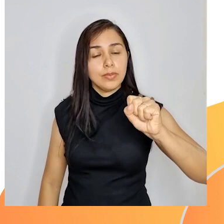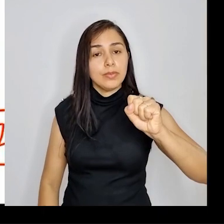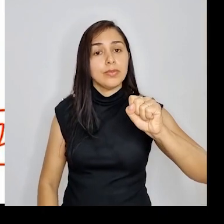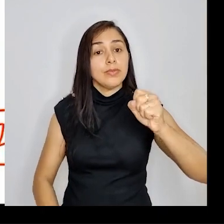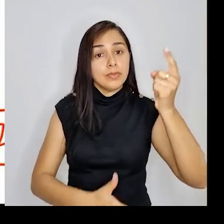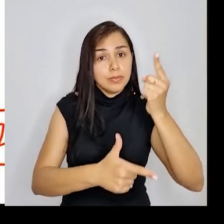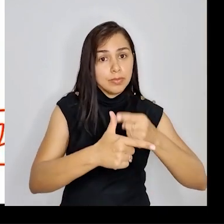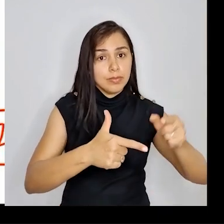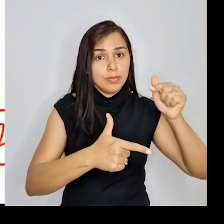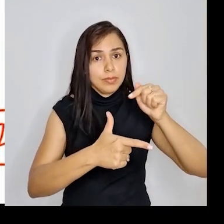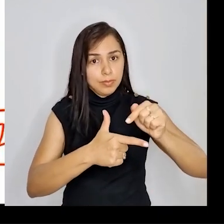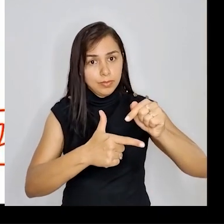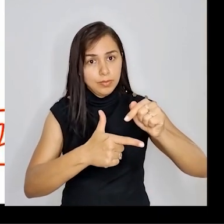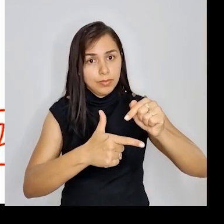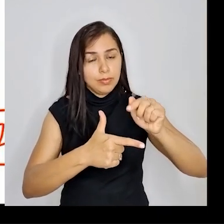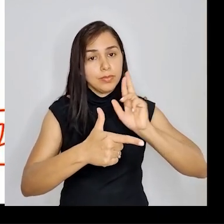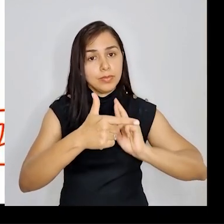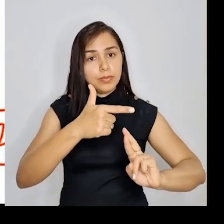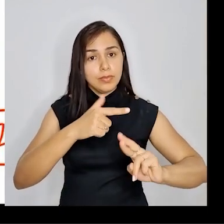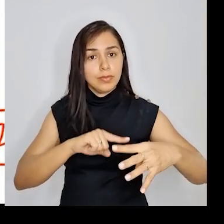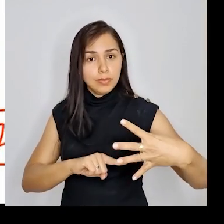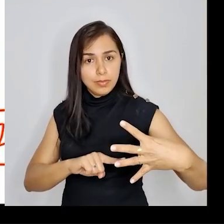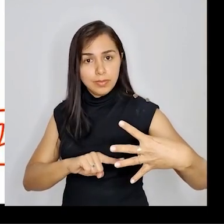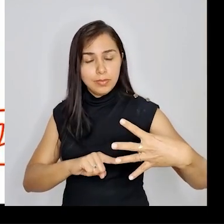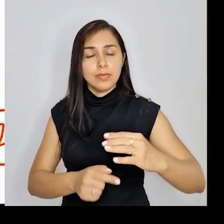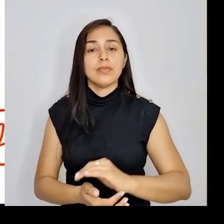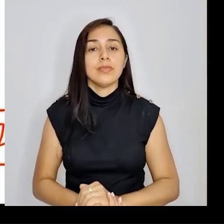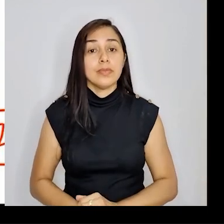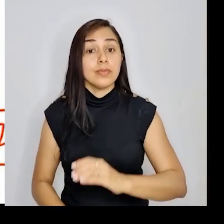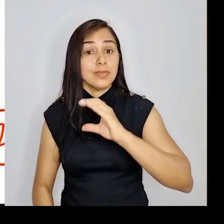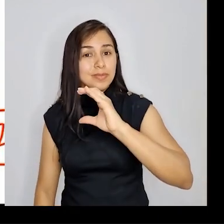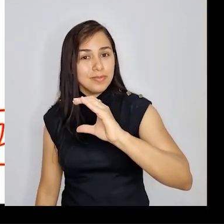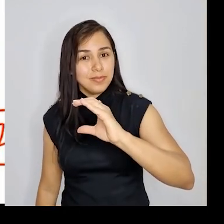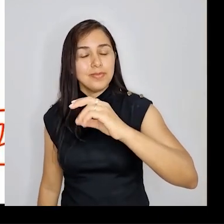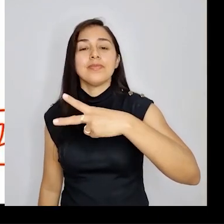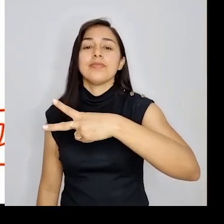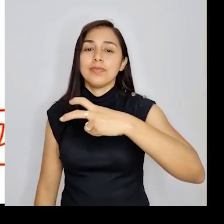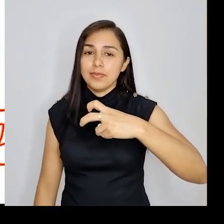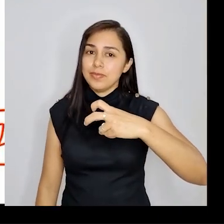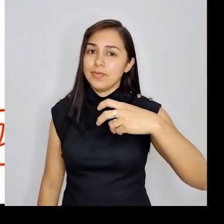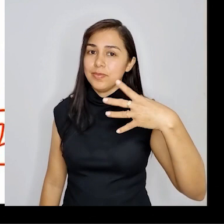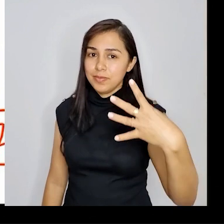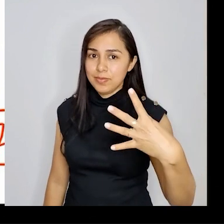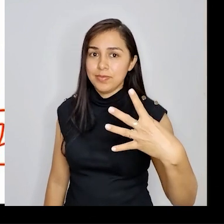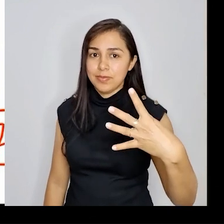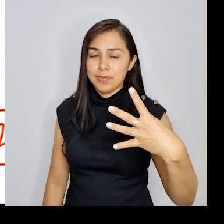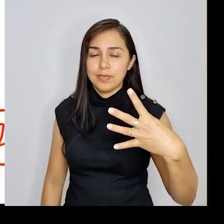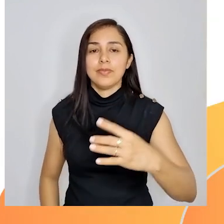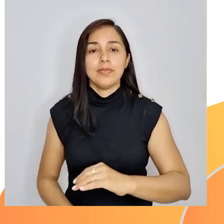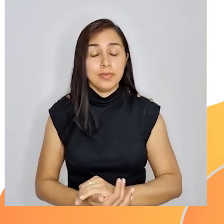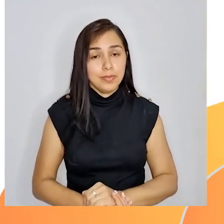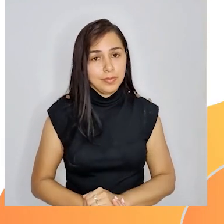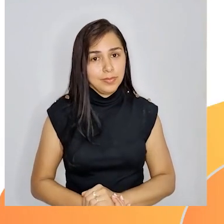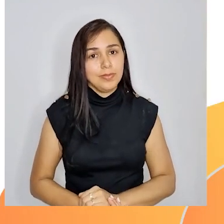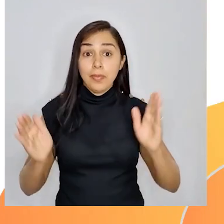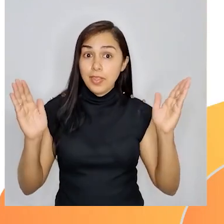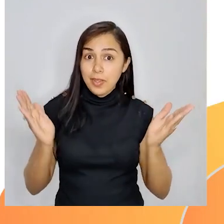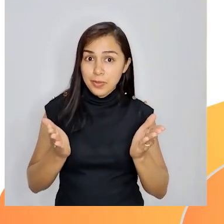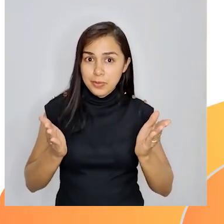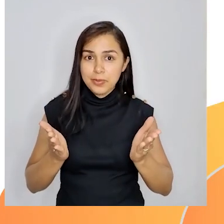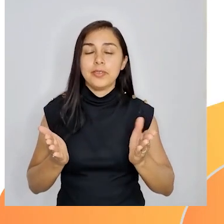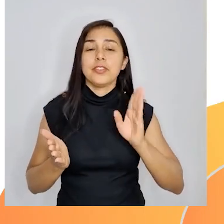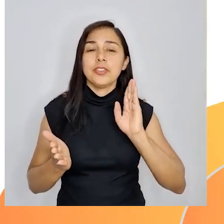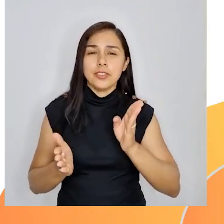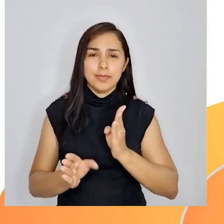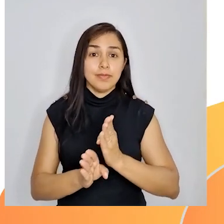o valor de C vai ser igual a 4 né eu sei que sei aqui ó ele é igual a 4 e agora que eu sei